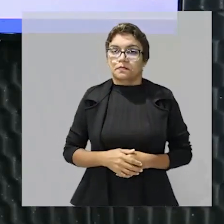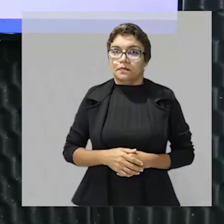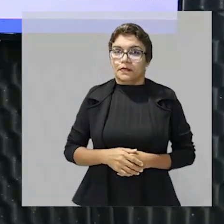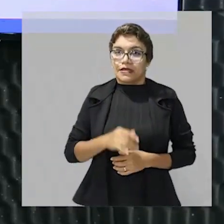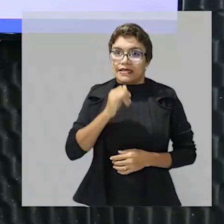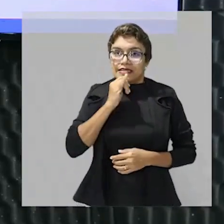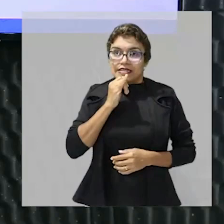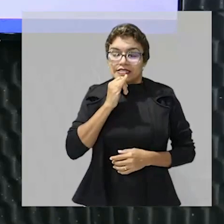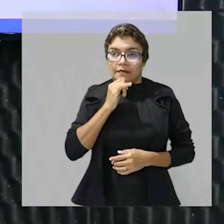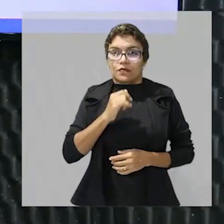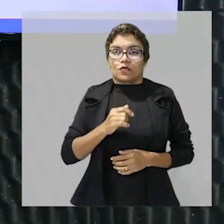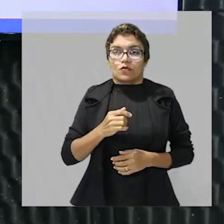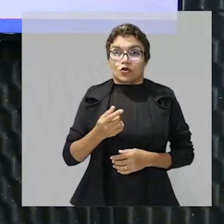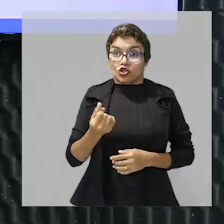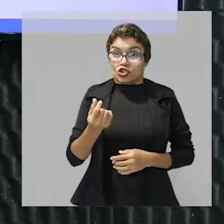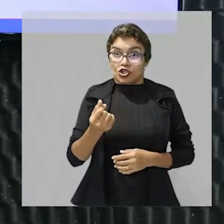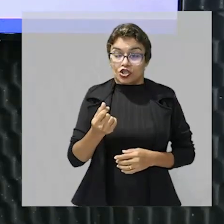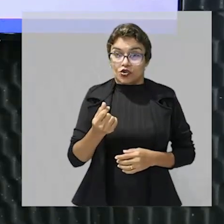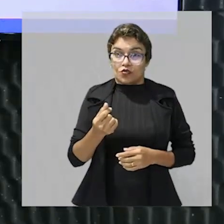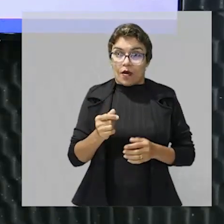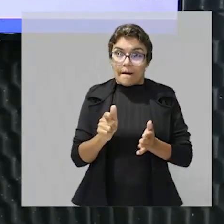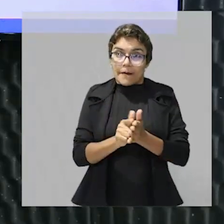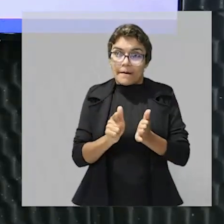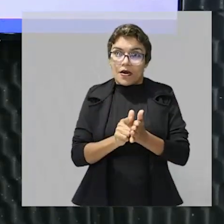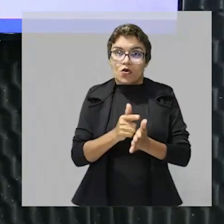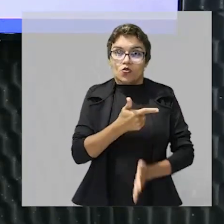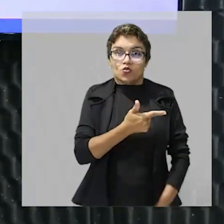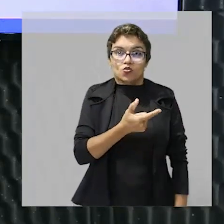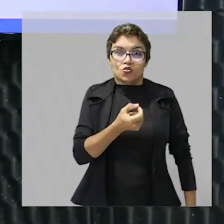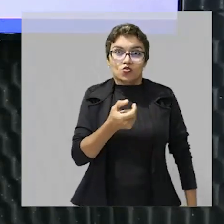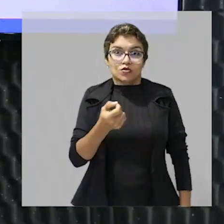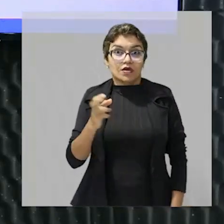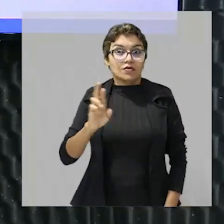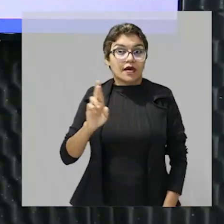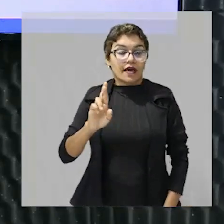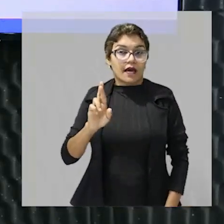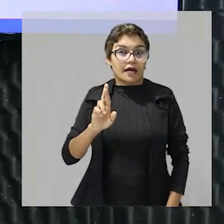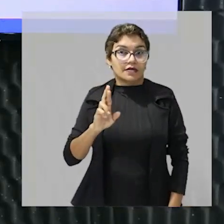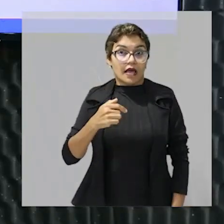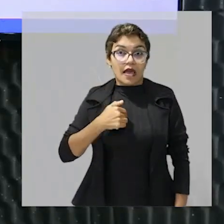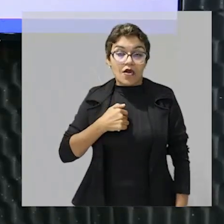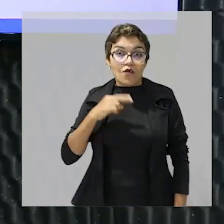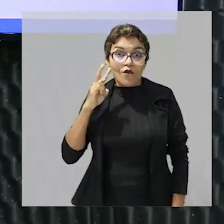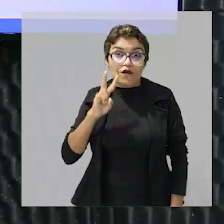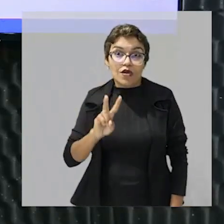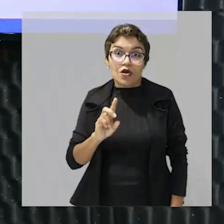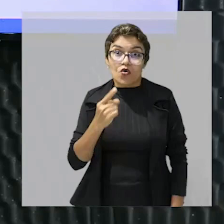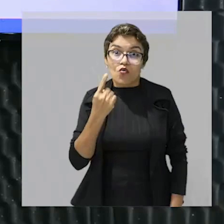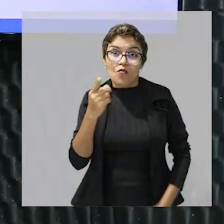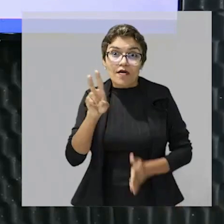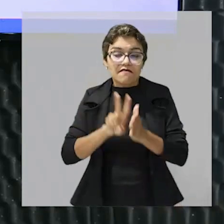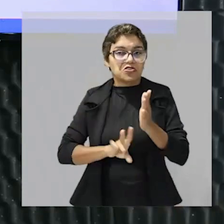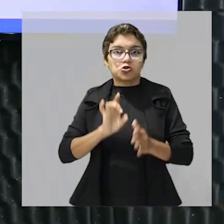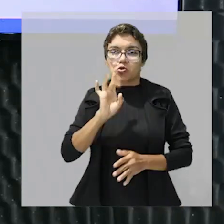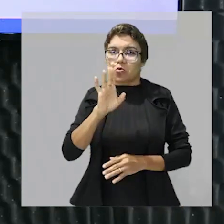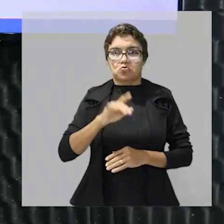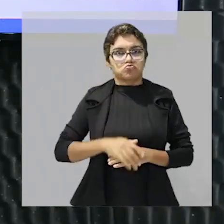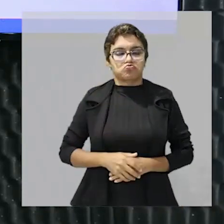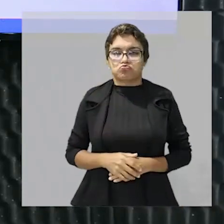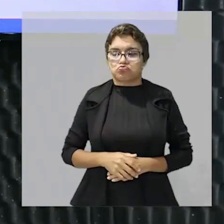de R$200. Eu vi uma vez na minha vida, a não ser o pessoal aqui do estúdio, mas eu só toquei uma cédula de R$200 até agora uma